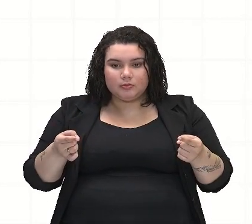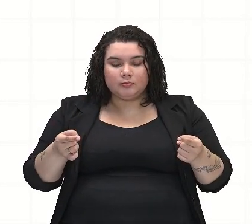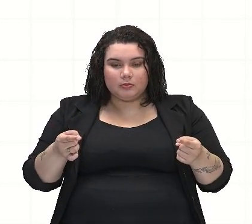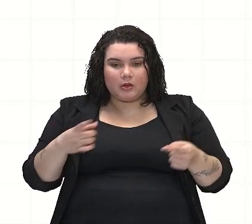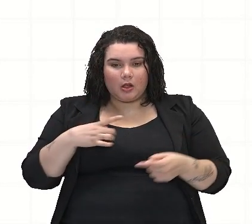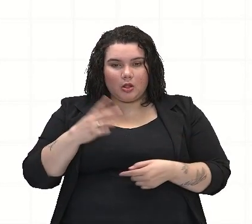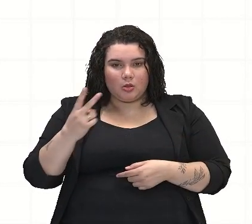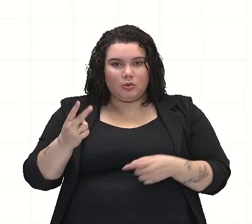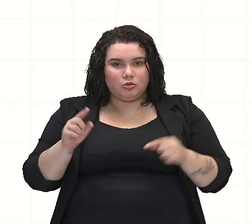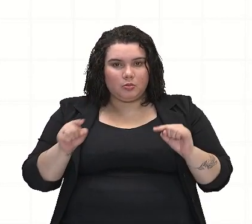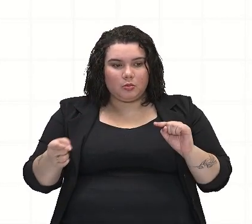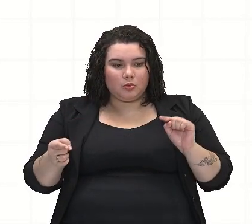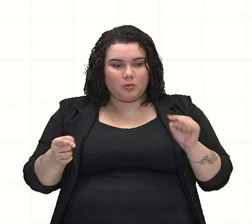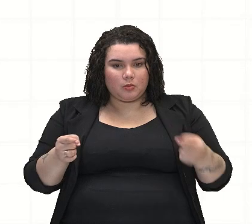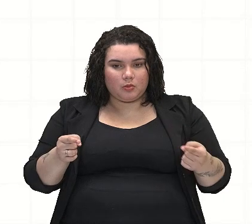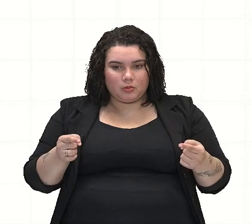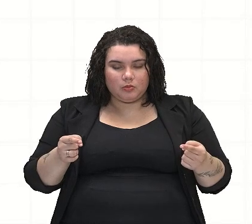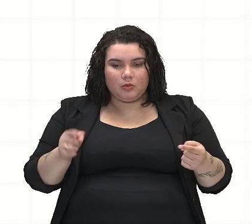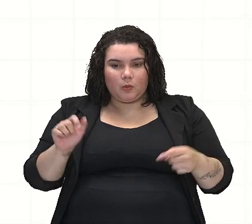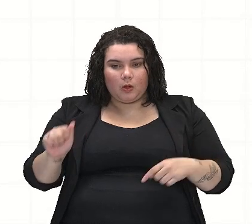o AB.